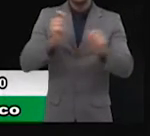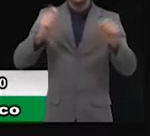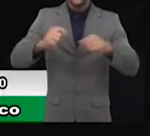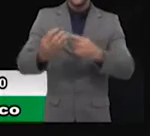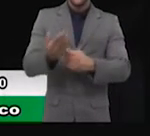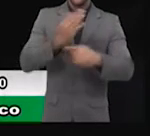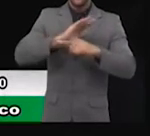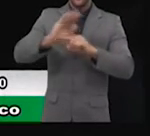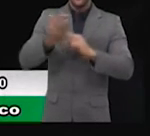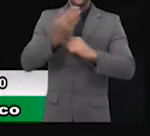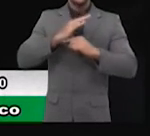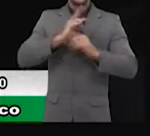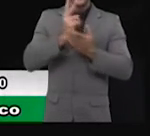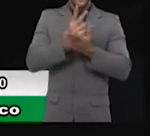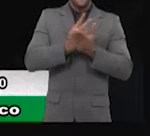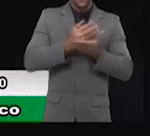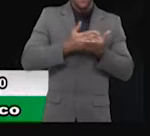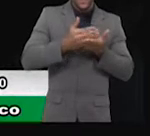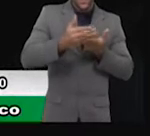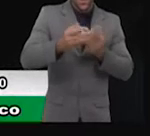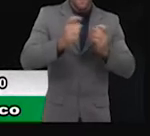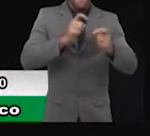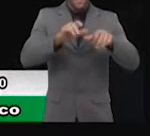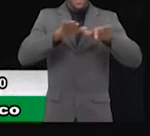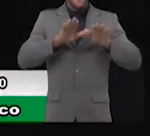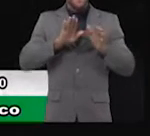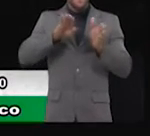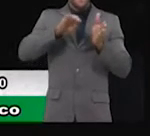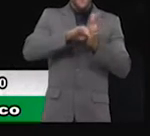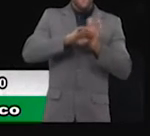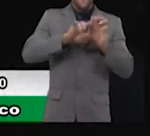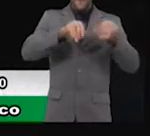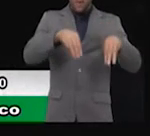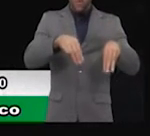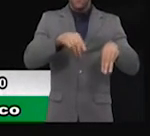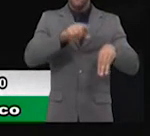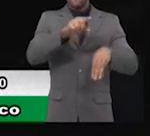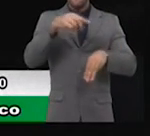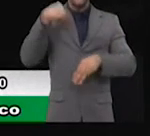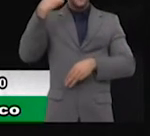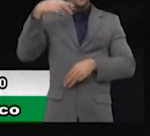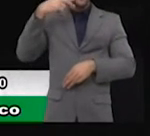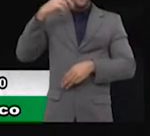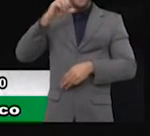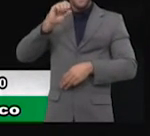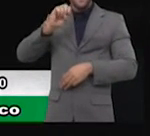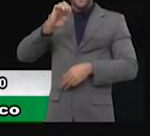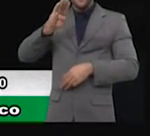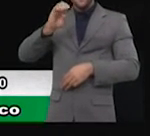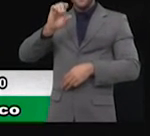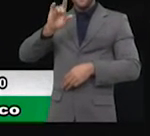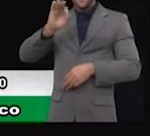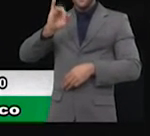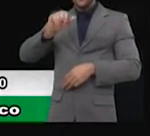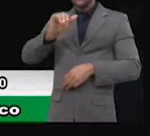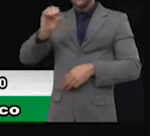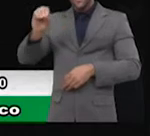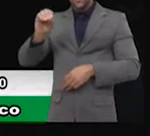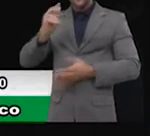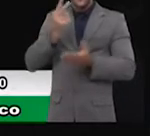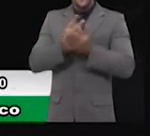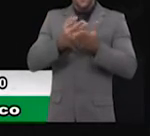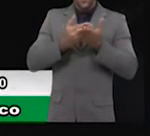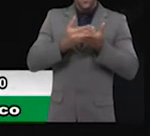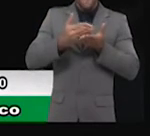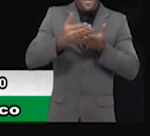quando iniciou a sessão até o final, que foi isso que o vereador Sebastião Bognar me ensinou, quando inicia a sessão, você